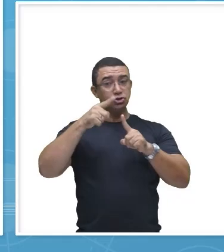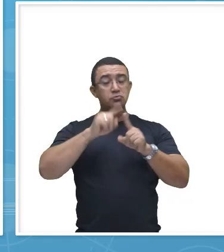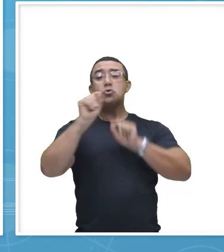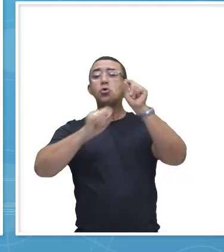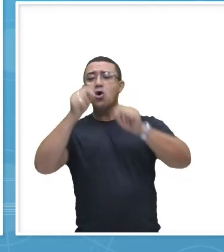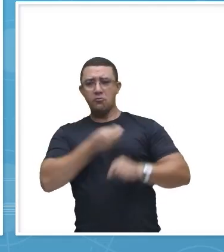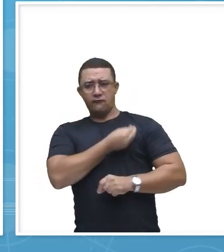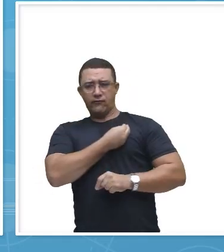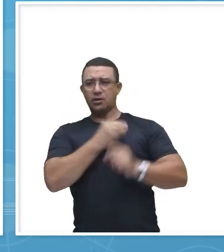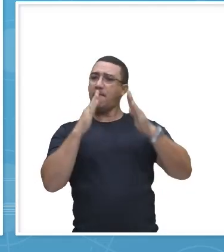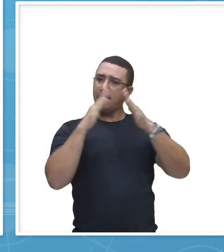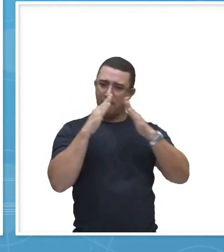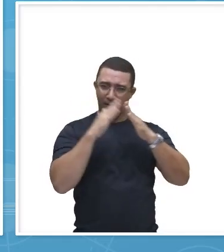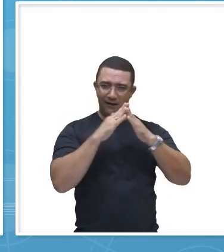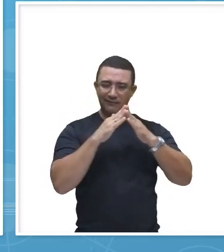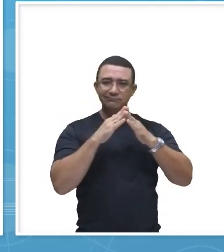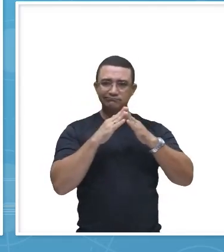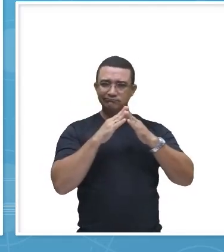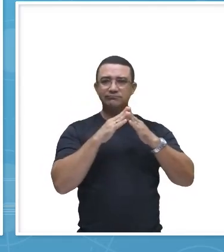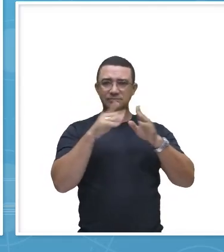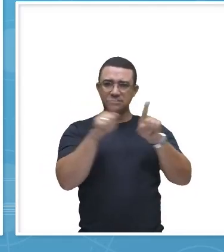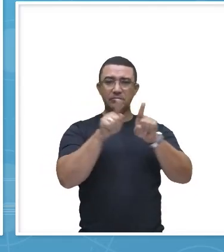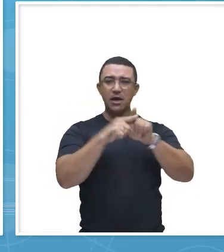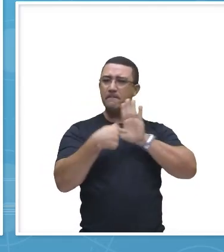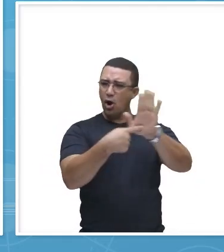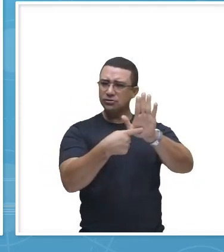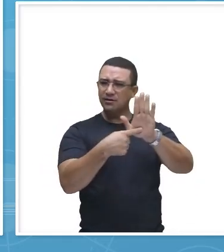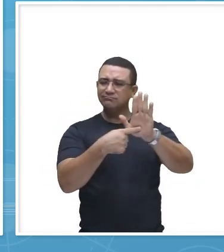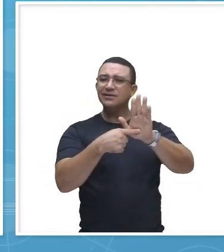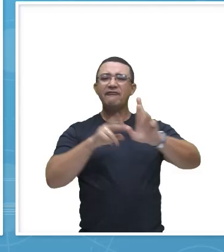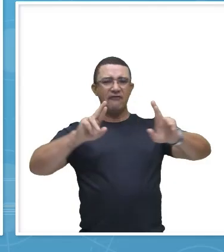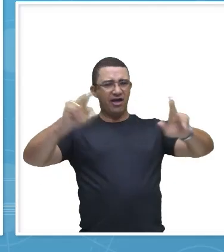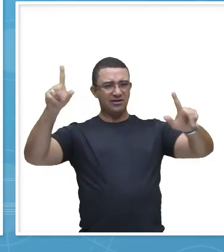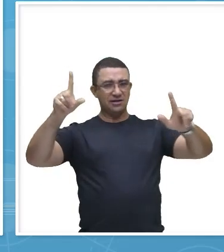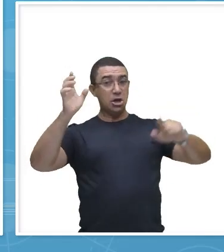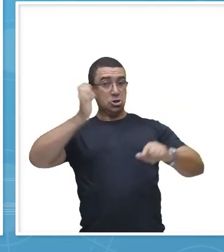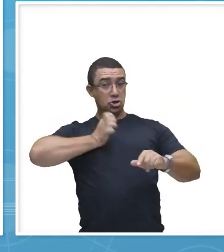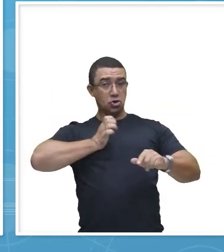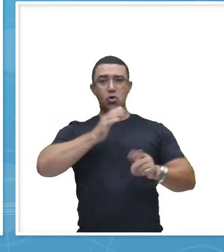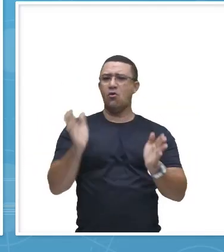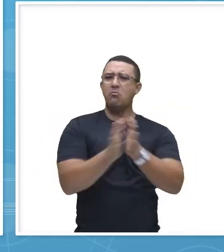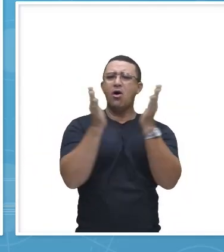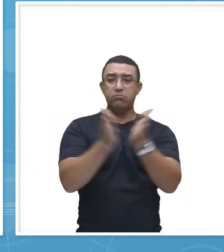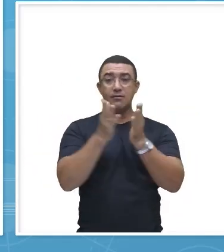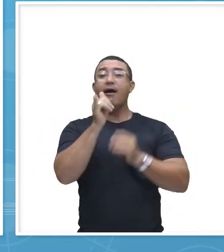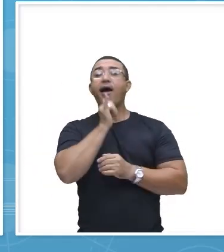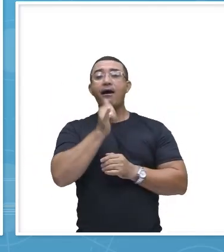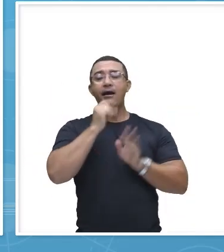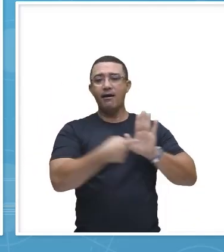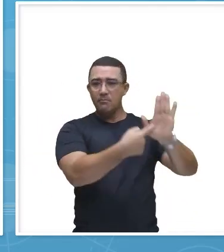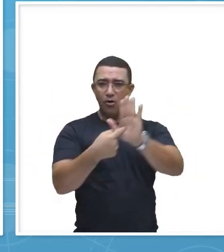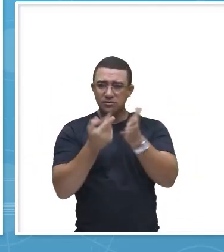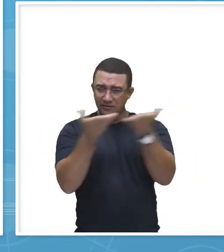de vida refletem a desigualdade entre ricos e pobres. Por exemplo, vou trazer para